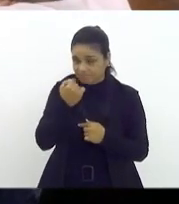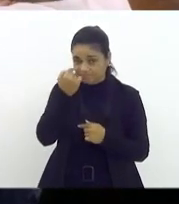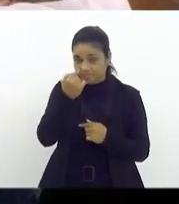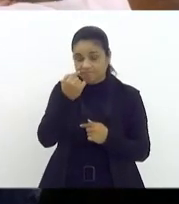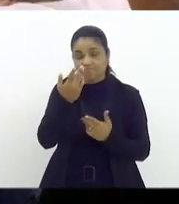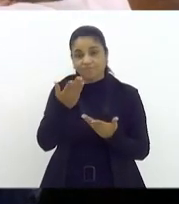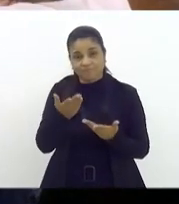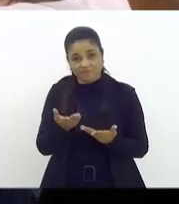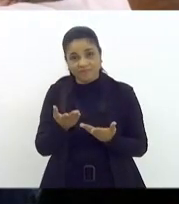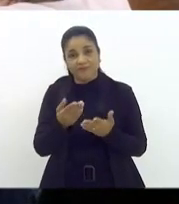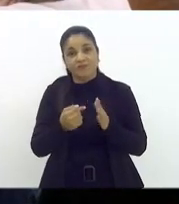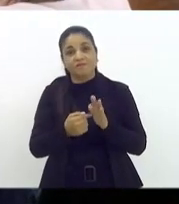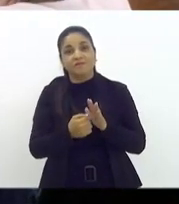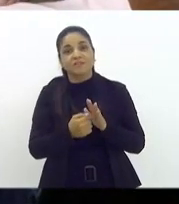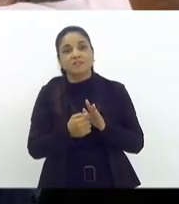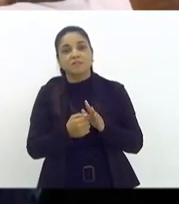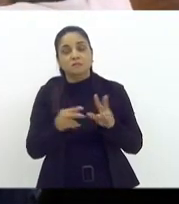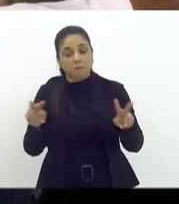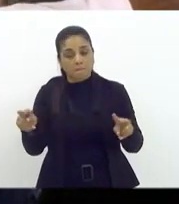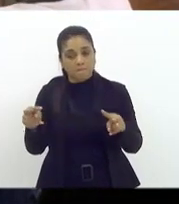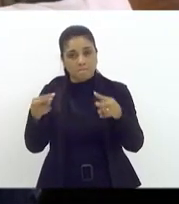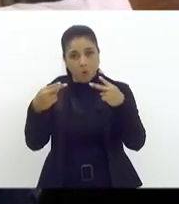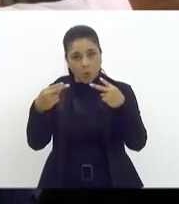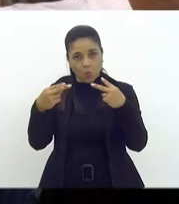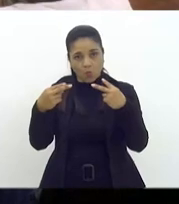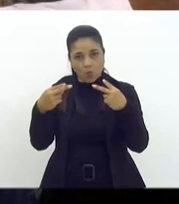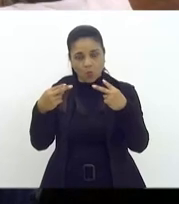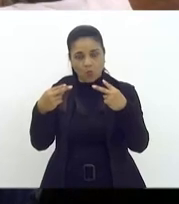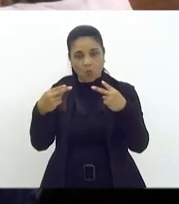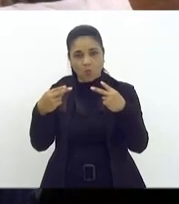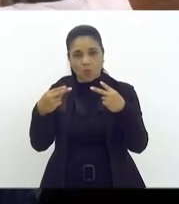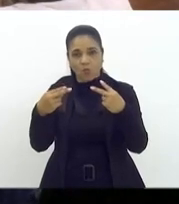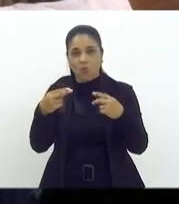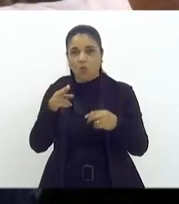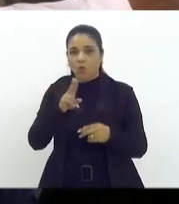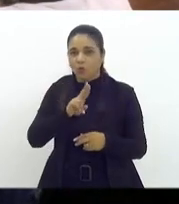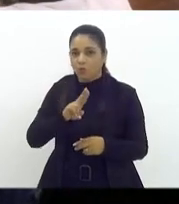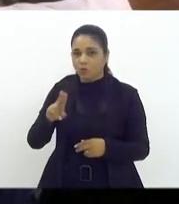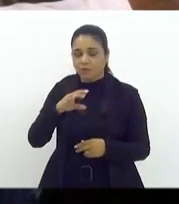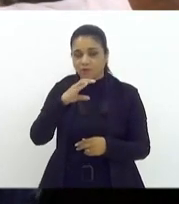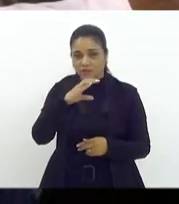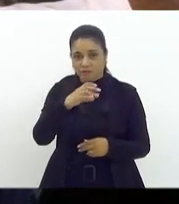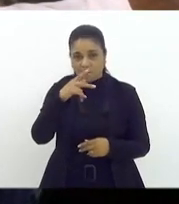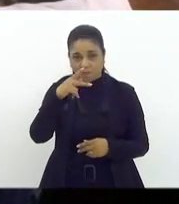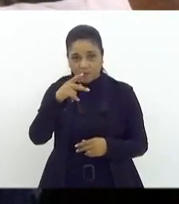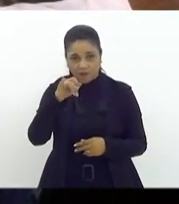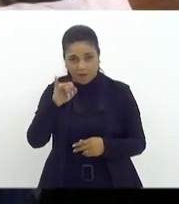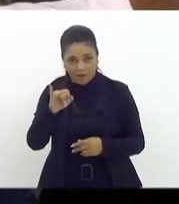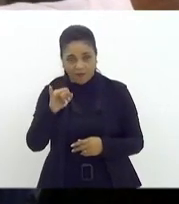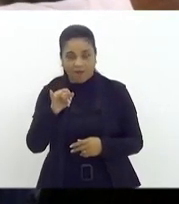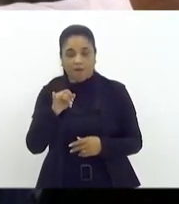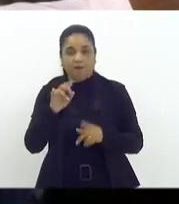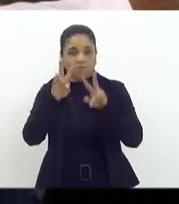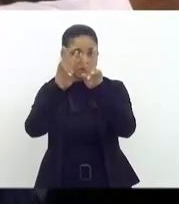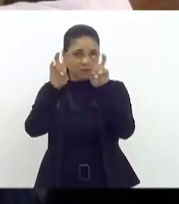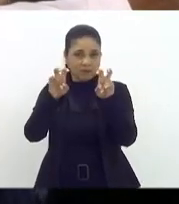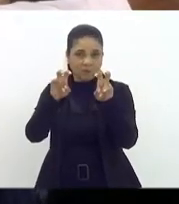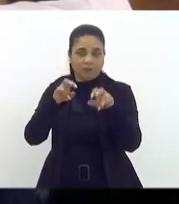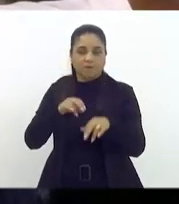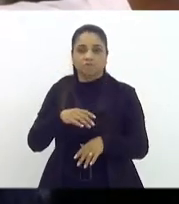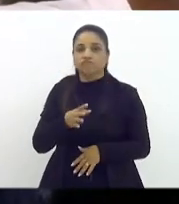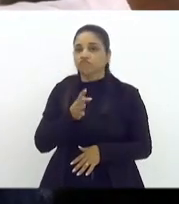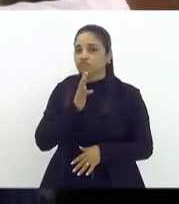eu queria só chamar atenção de uma questão eu sei que o nome dessa CP reconhecimento fotográfico o reconhecimento